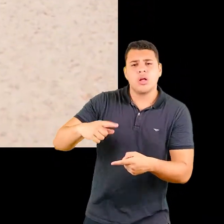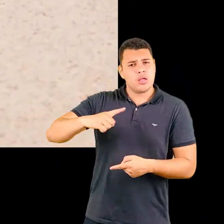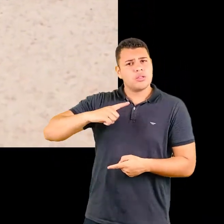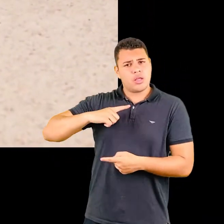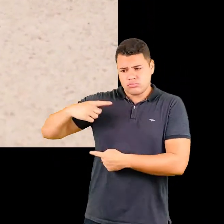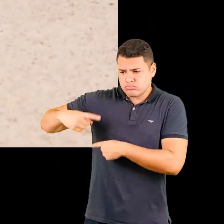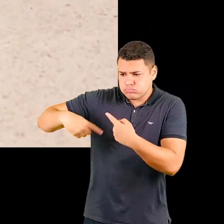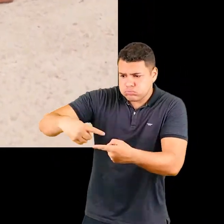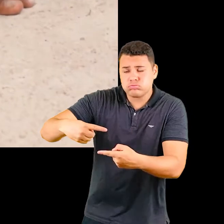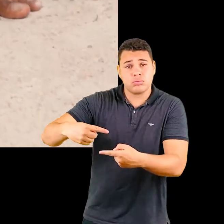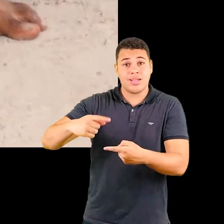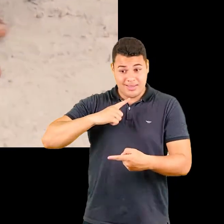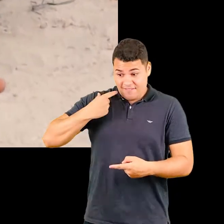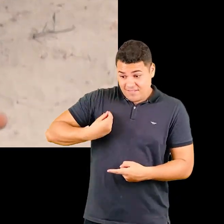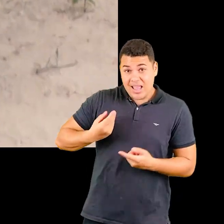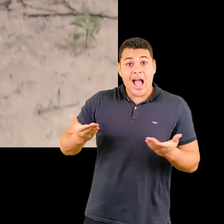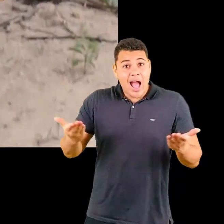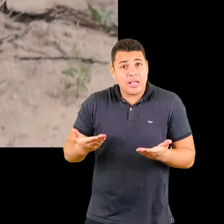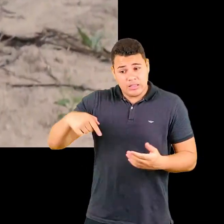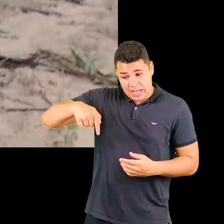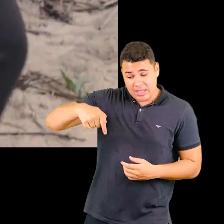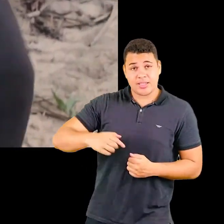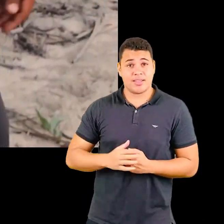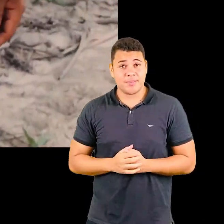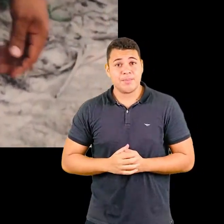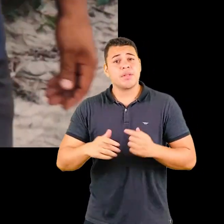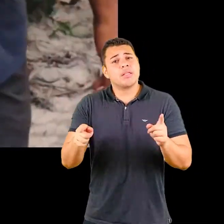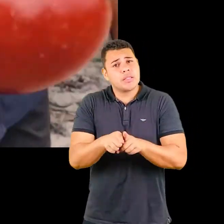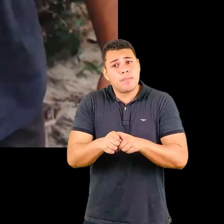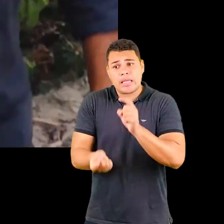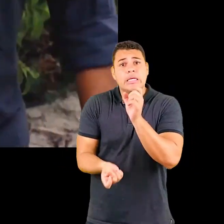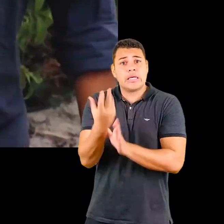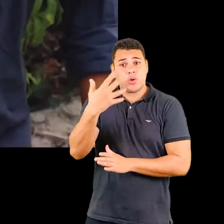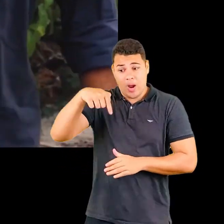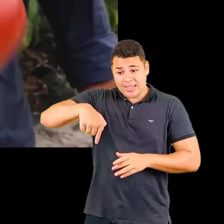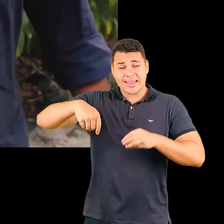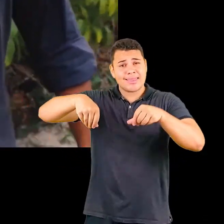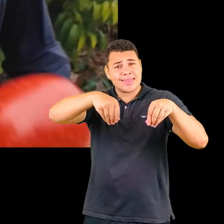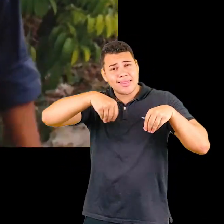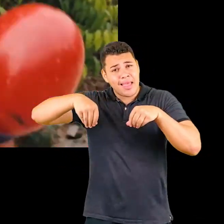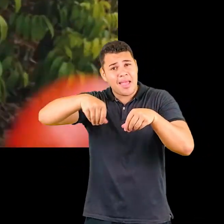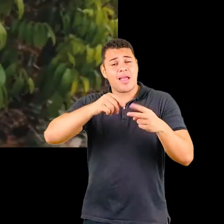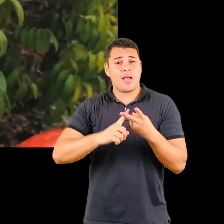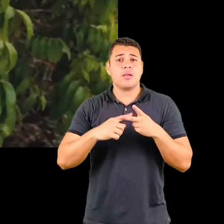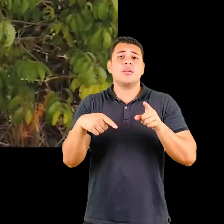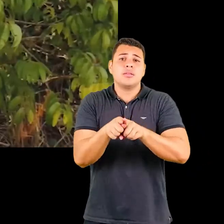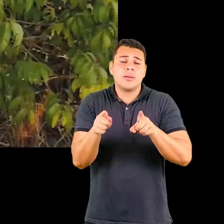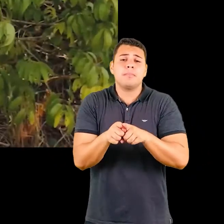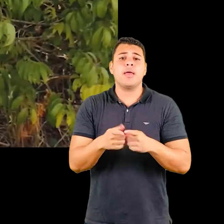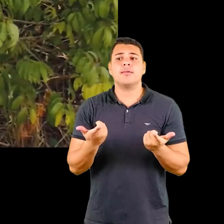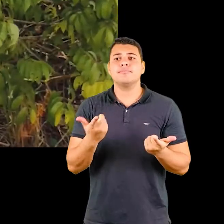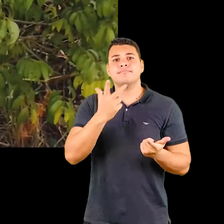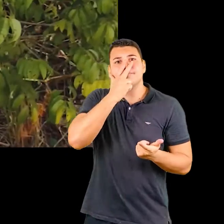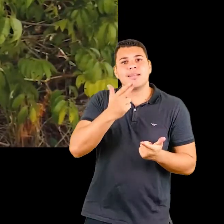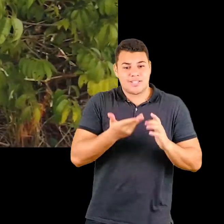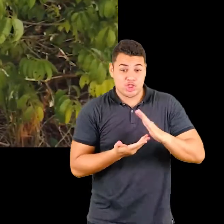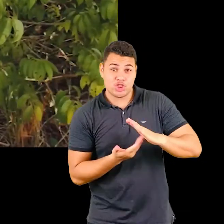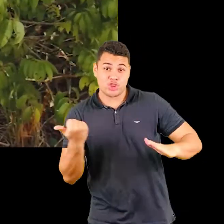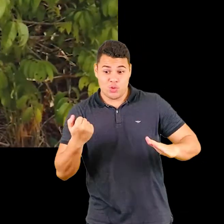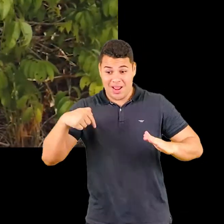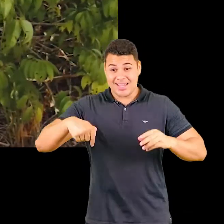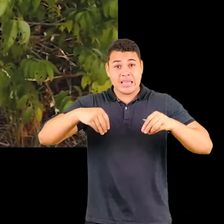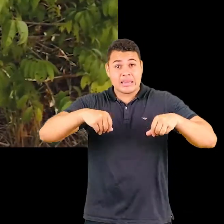ancestralidade que está aqui, entendeu? Que foi fundada nessa terra. E que foi tirada dessa terra.